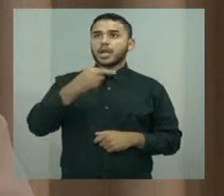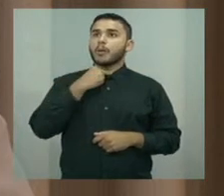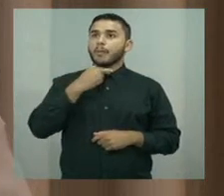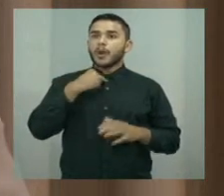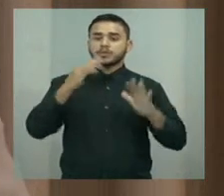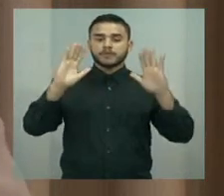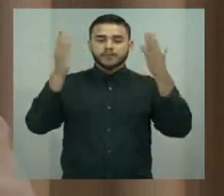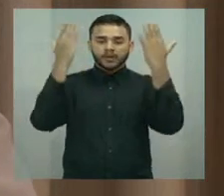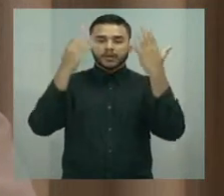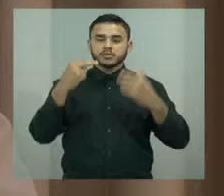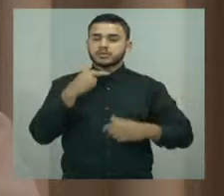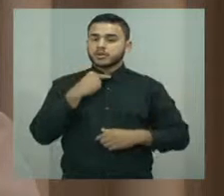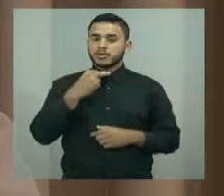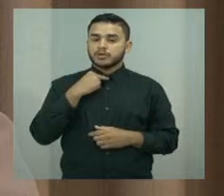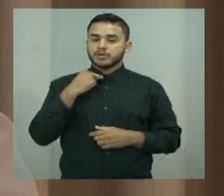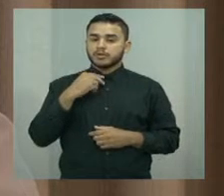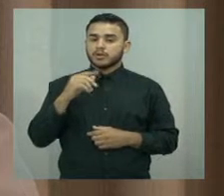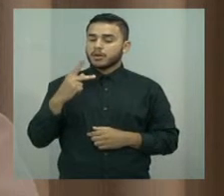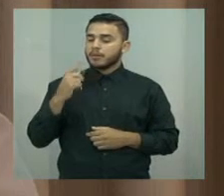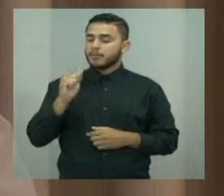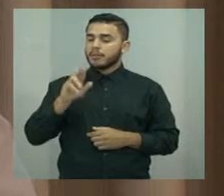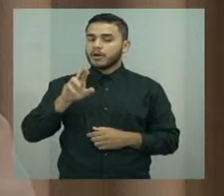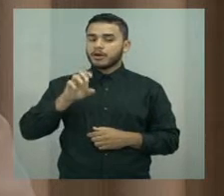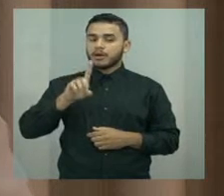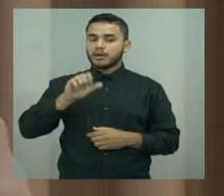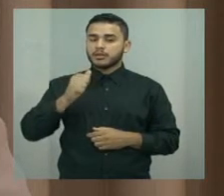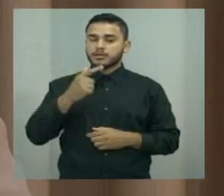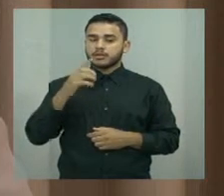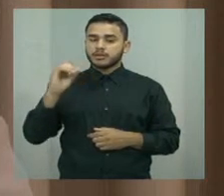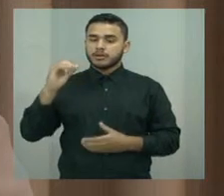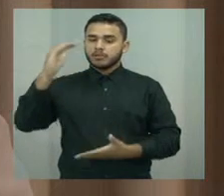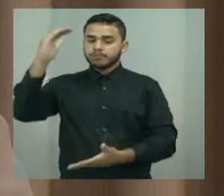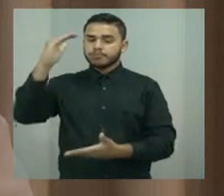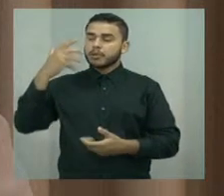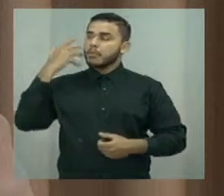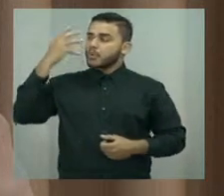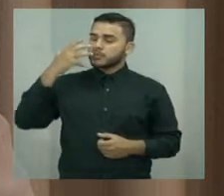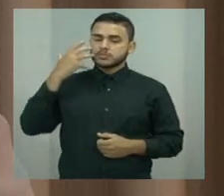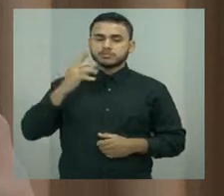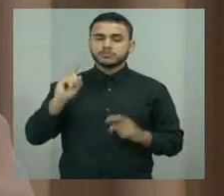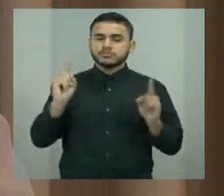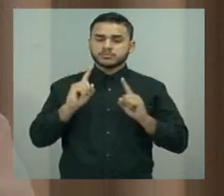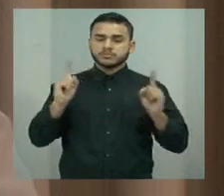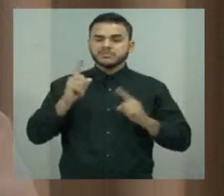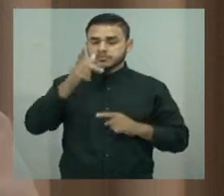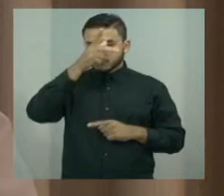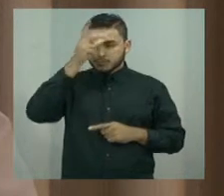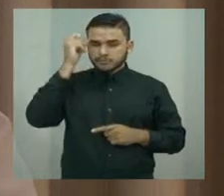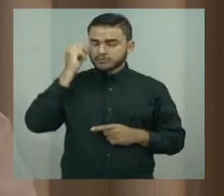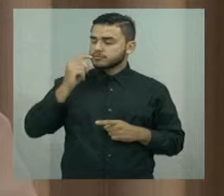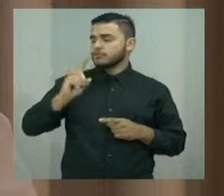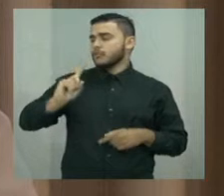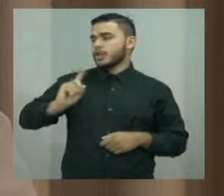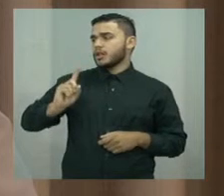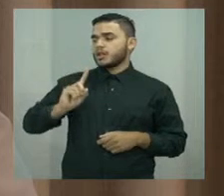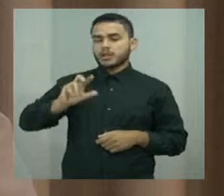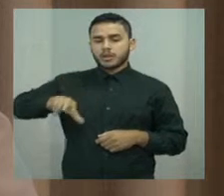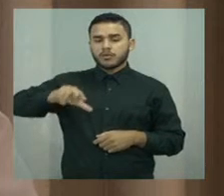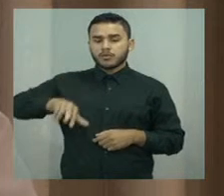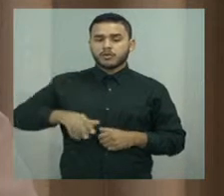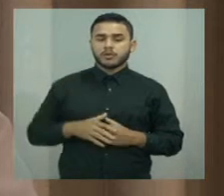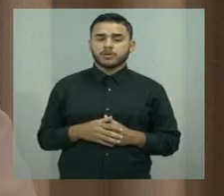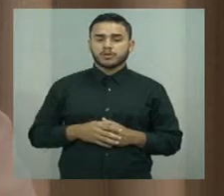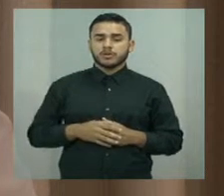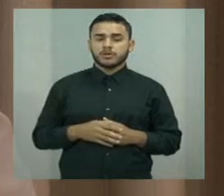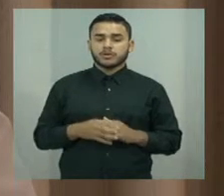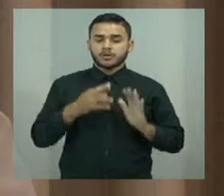você não tenha o seu paredão porque você gosta, né, desse equipamento. Não é isso que ele quer. O município ele quer